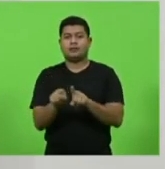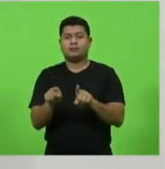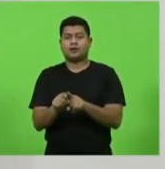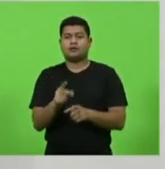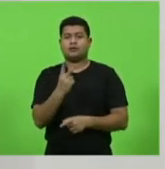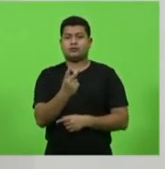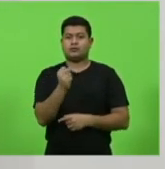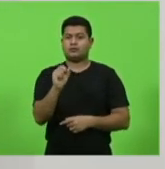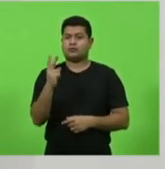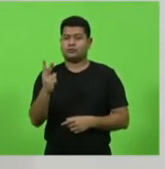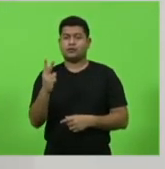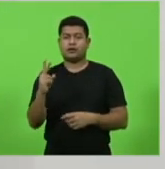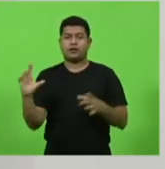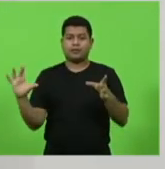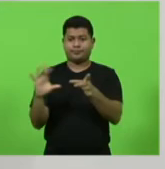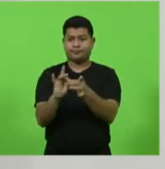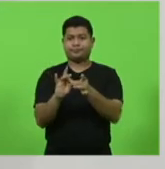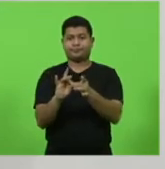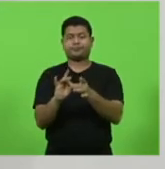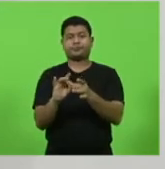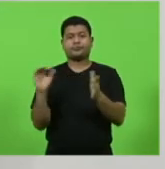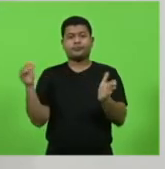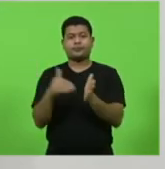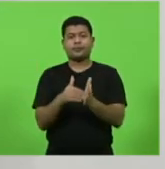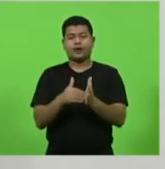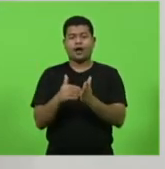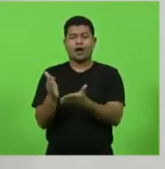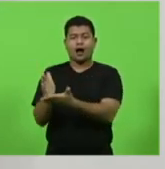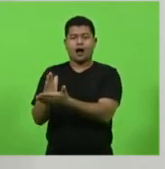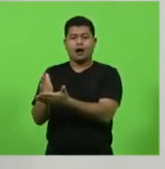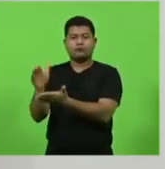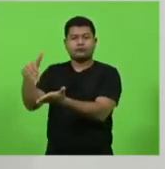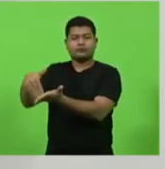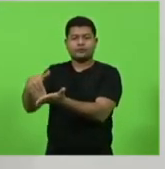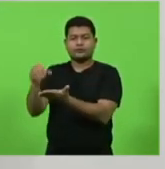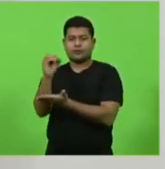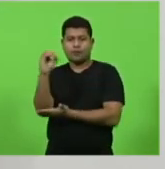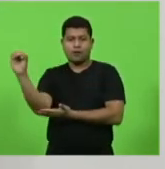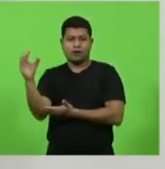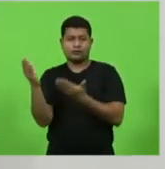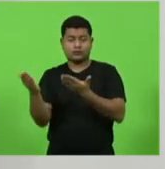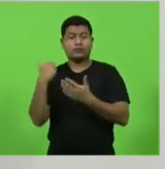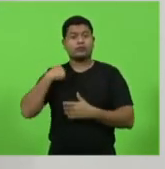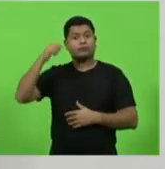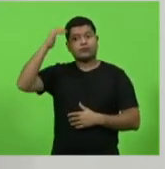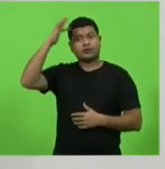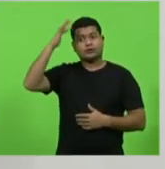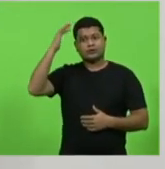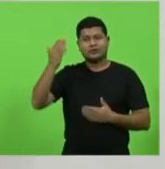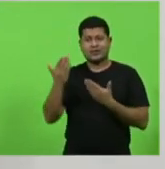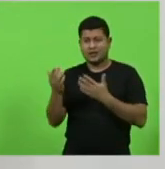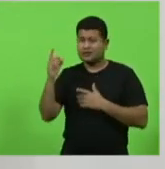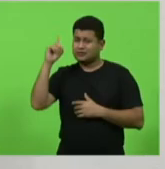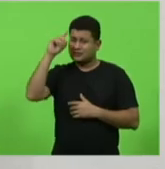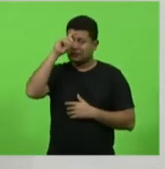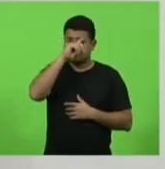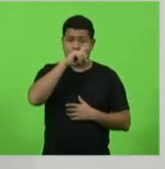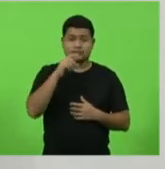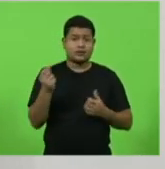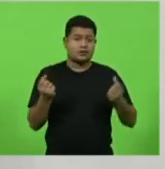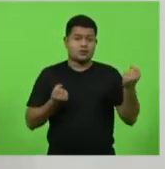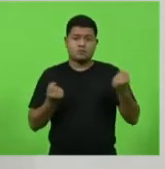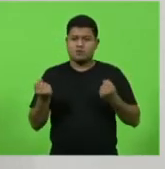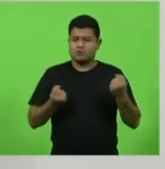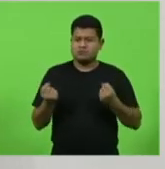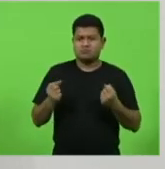essa ligação até o extremo oeste, eu imagino o drama dos motoristas que